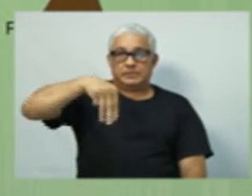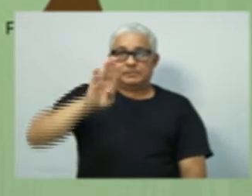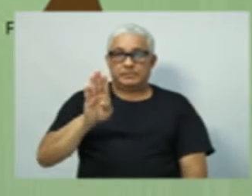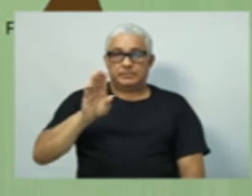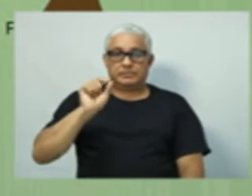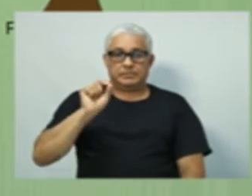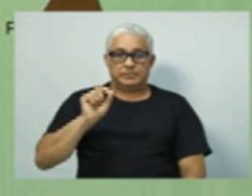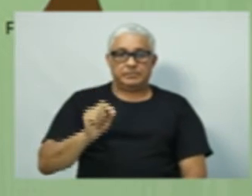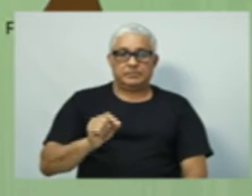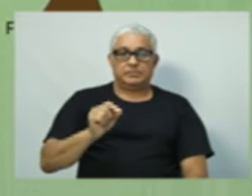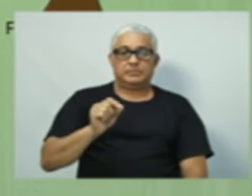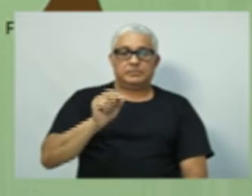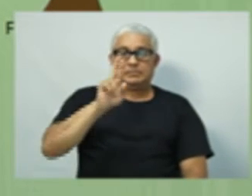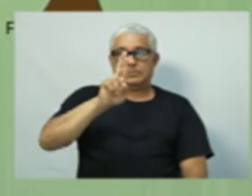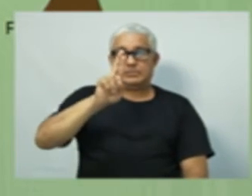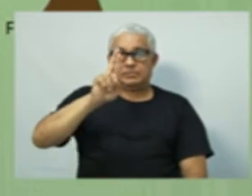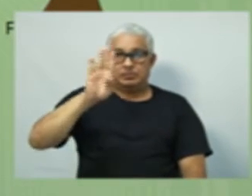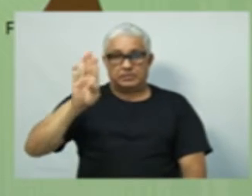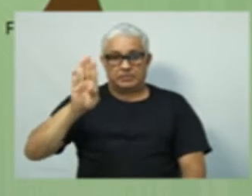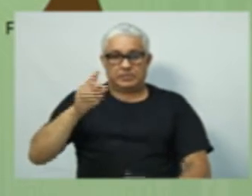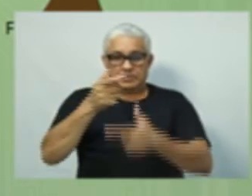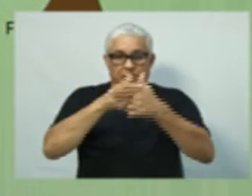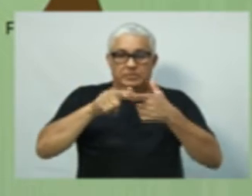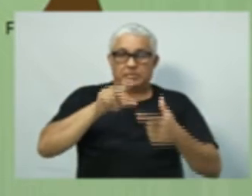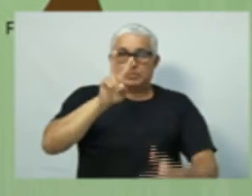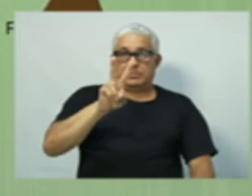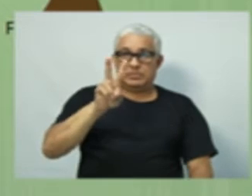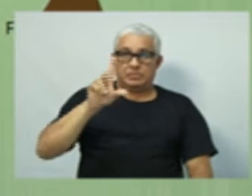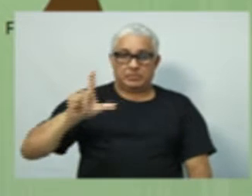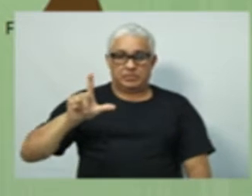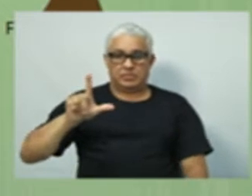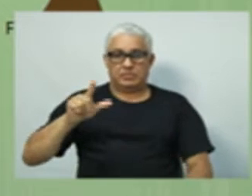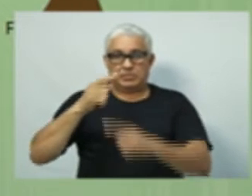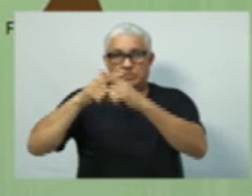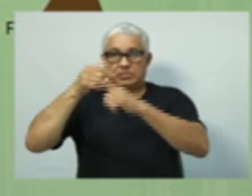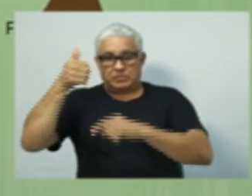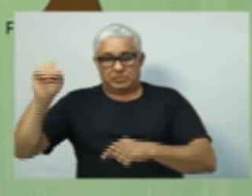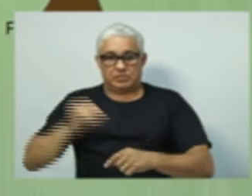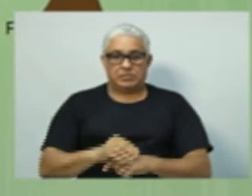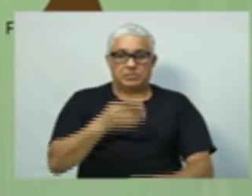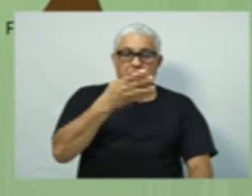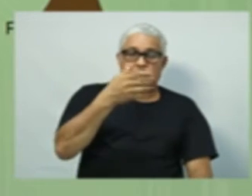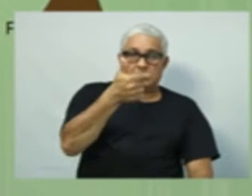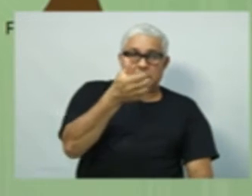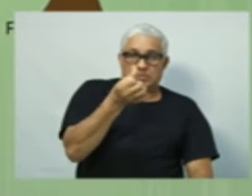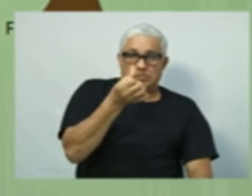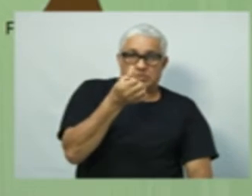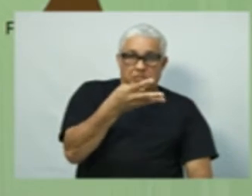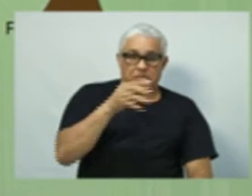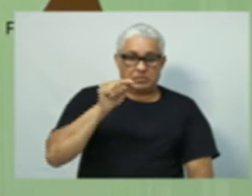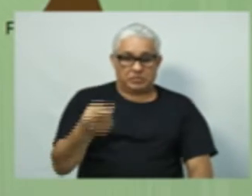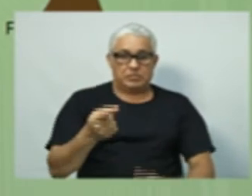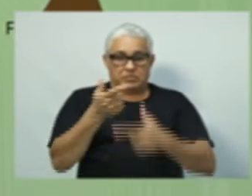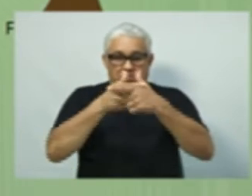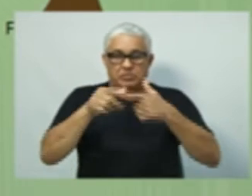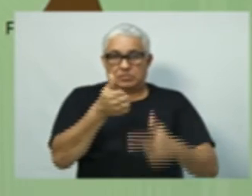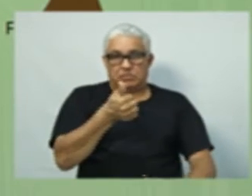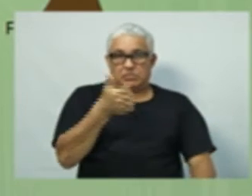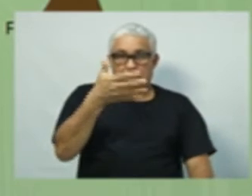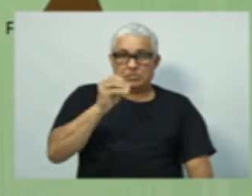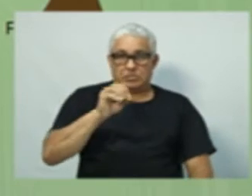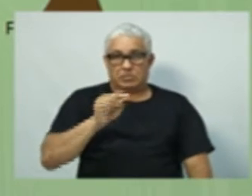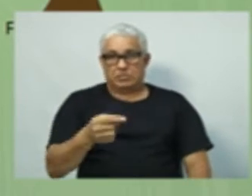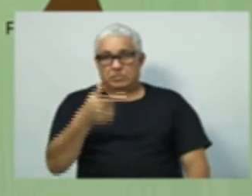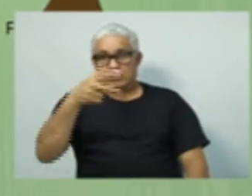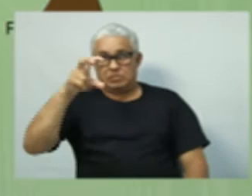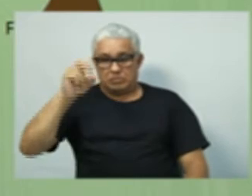resultado bruto / vendas líquidas imagem resultado bruto e 64 mil vendas líquidas e 140